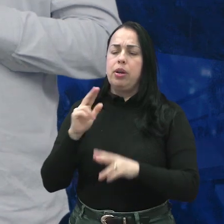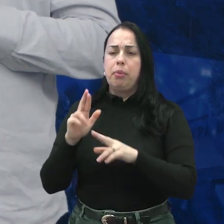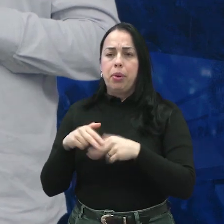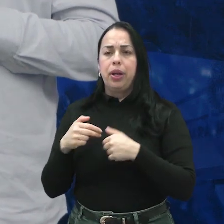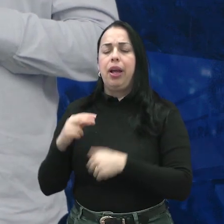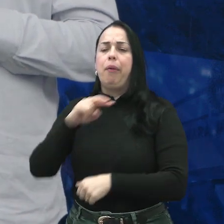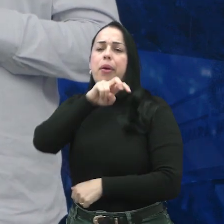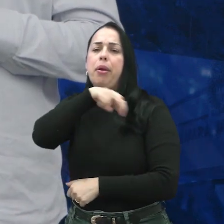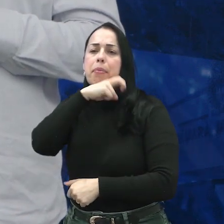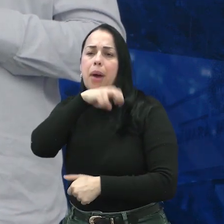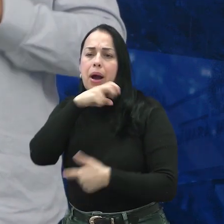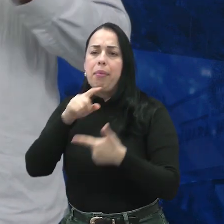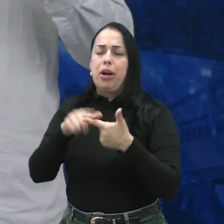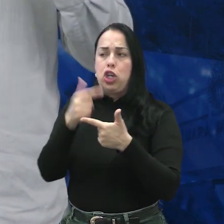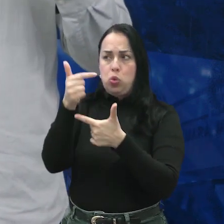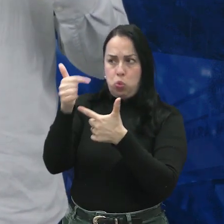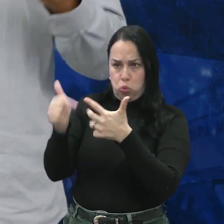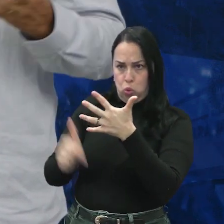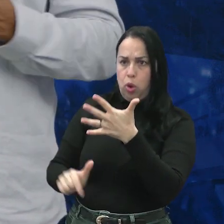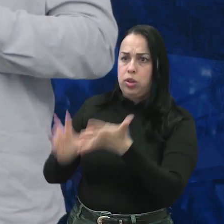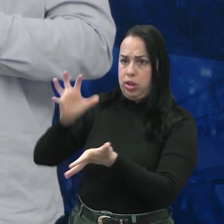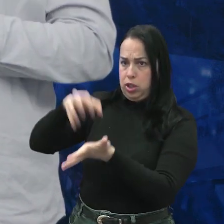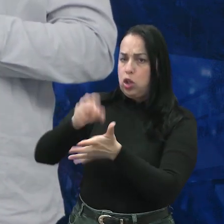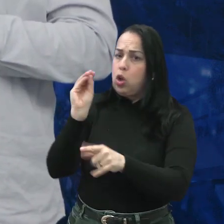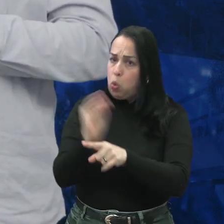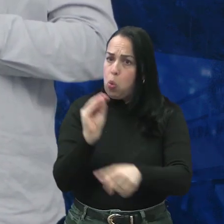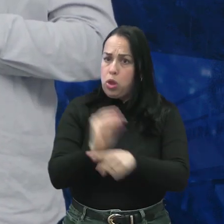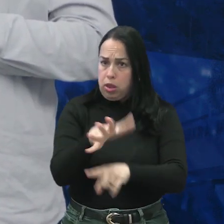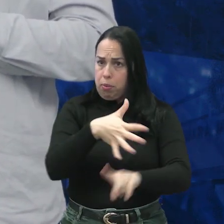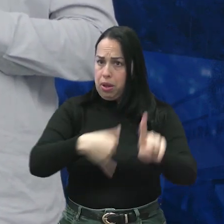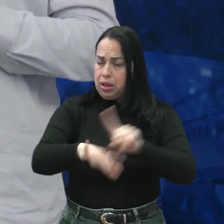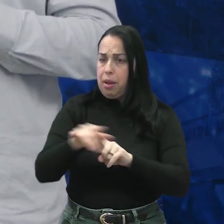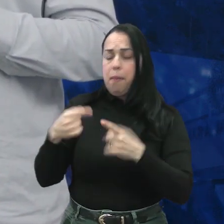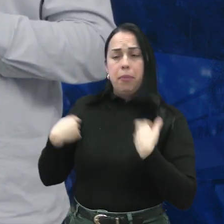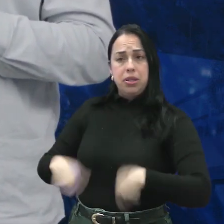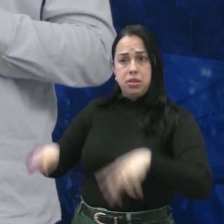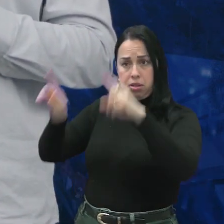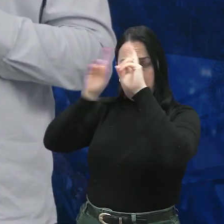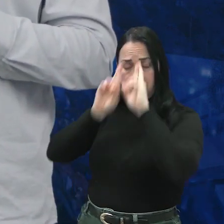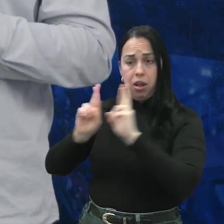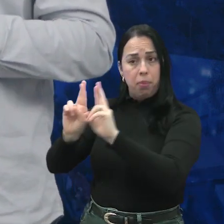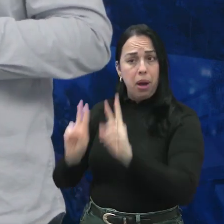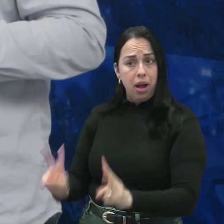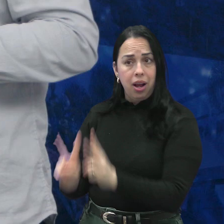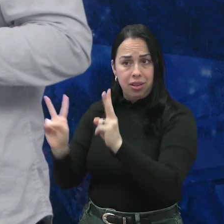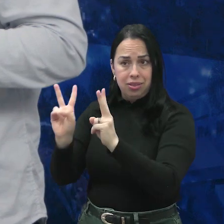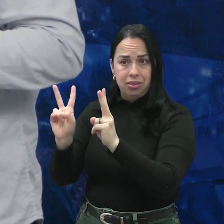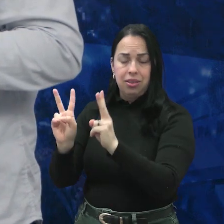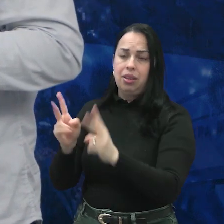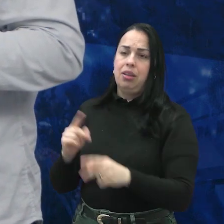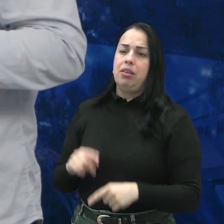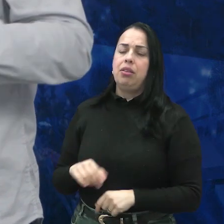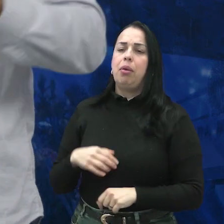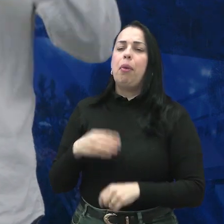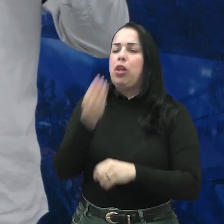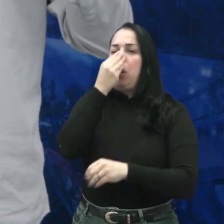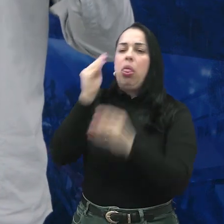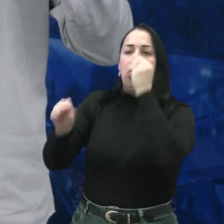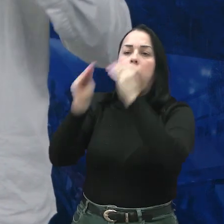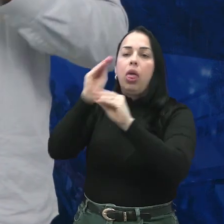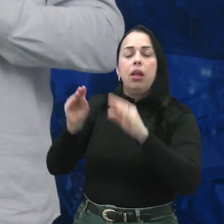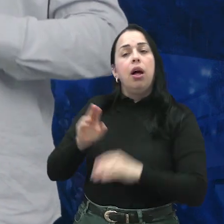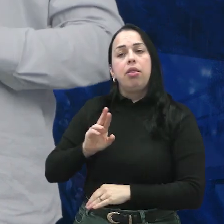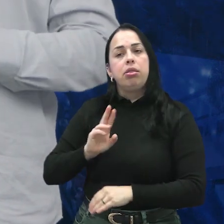CETESB e os outros órgãos que cuidam do meio ambiente precisam ser respeitados e valorizados, e não sucateados, para